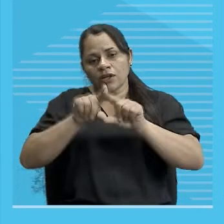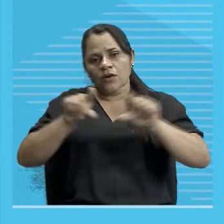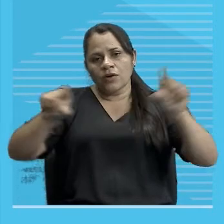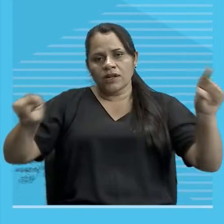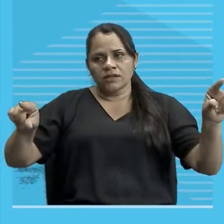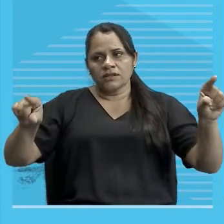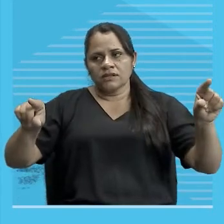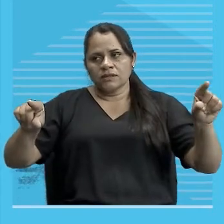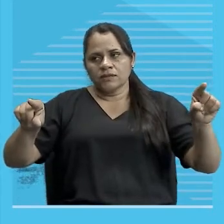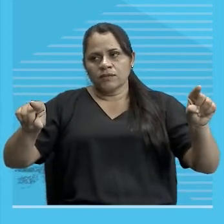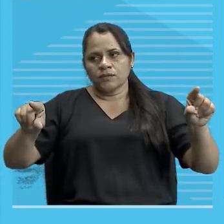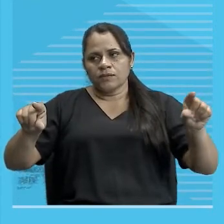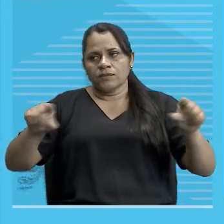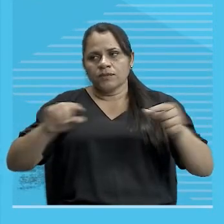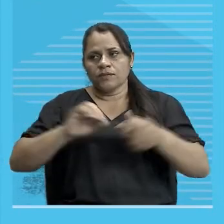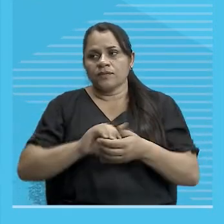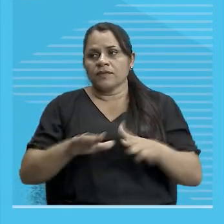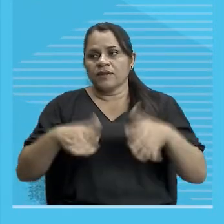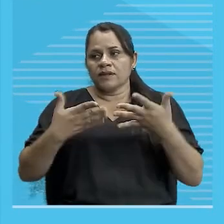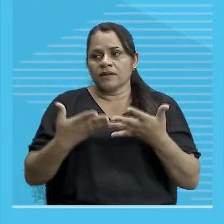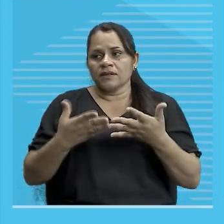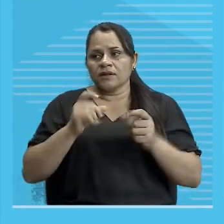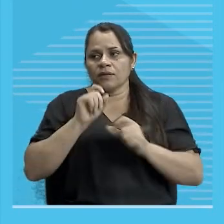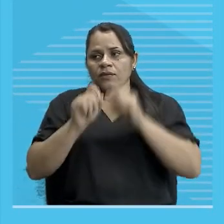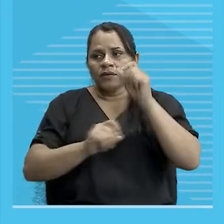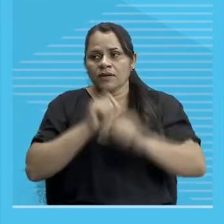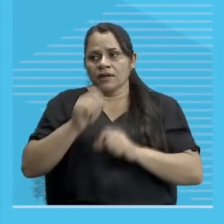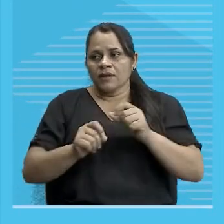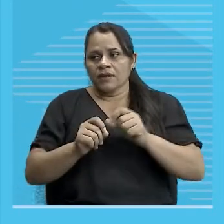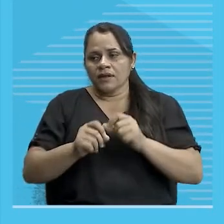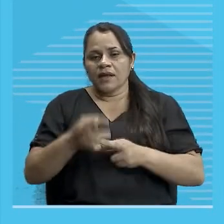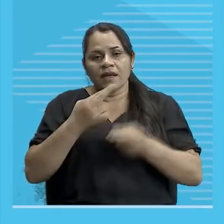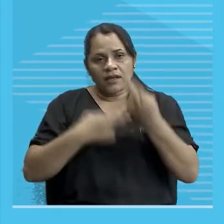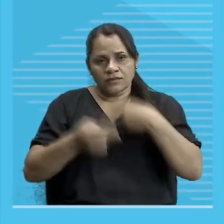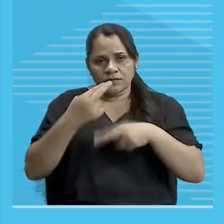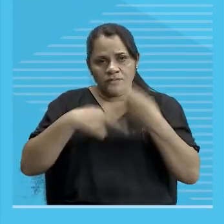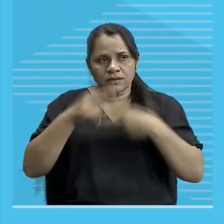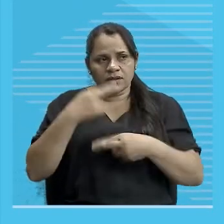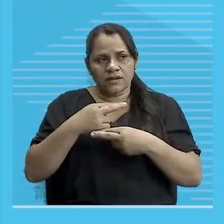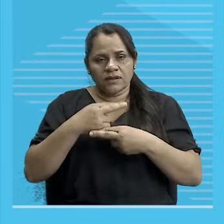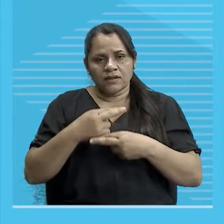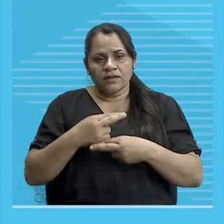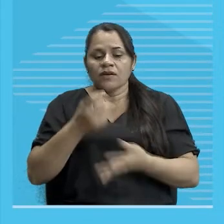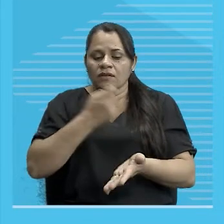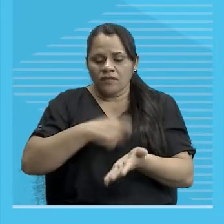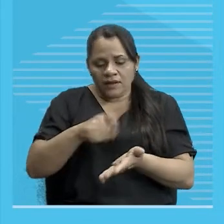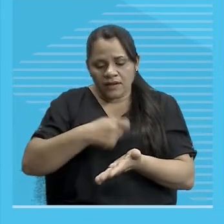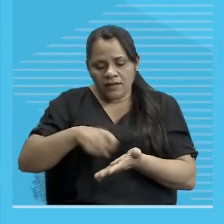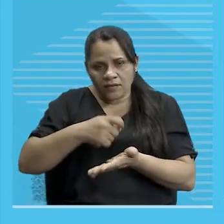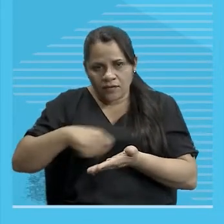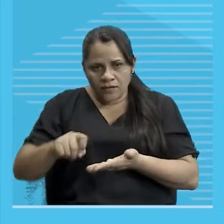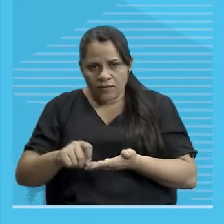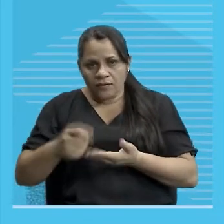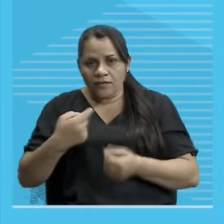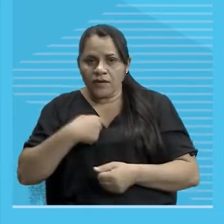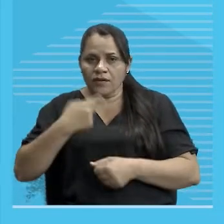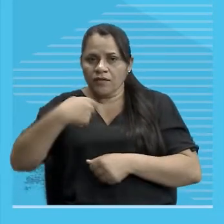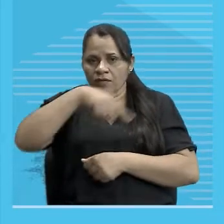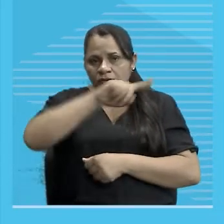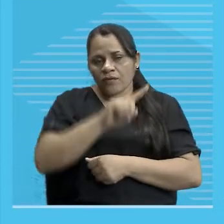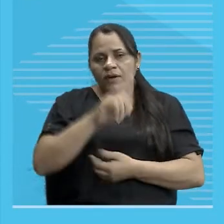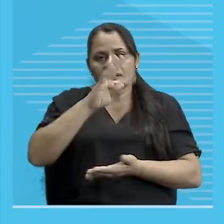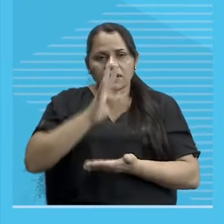tchau. Então, resultado, você deve escrever vou a Teresina desse jeito para respeitar o registro padrão. Por